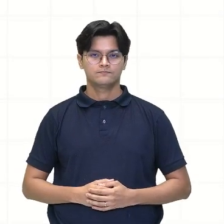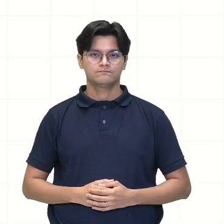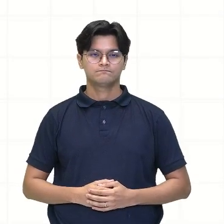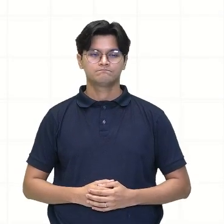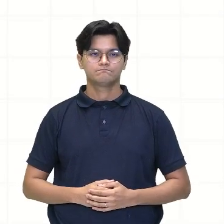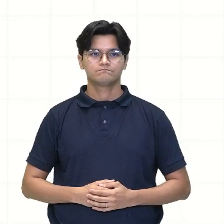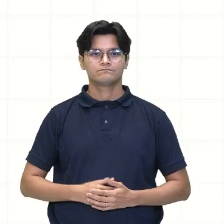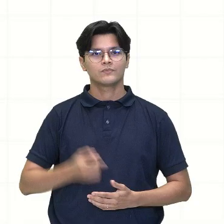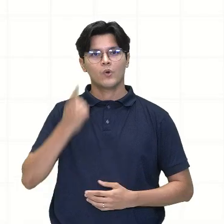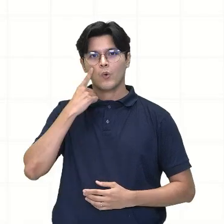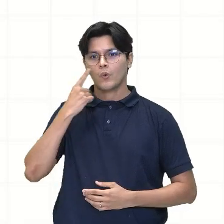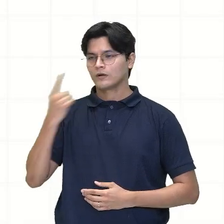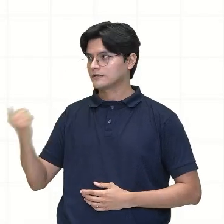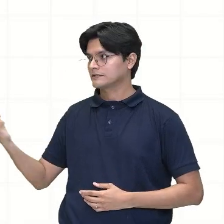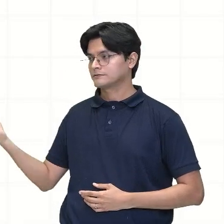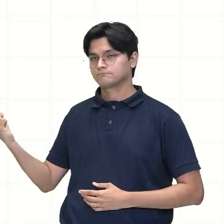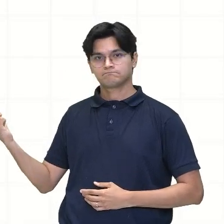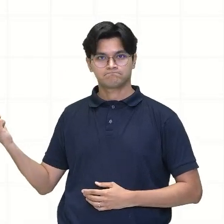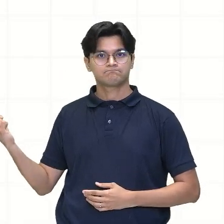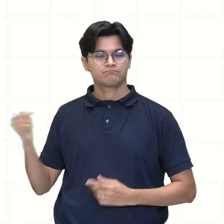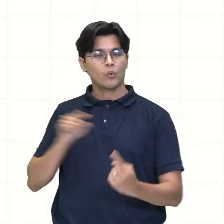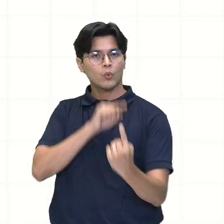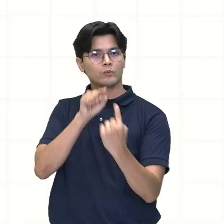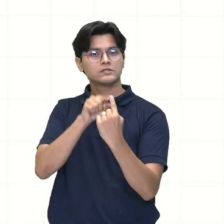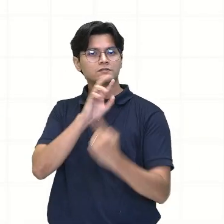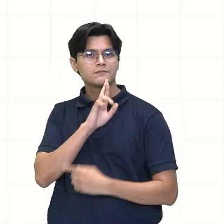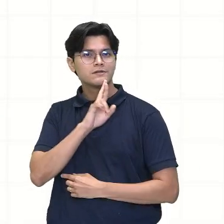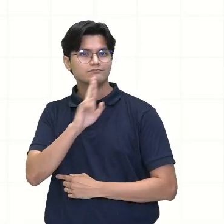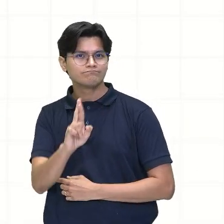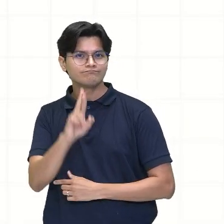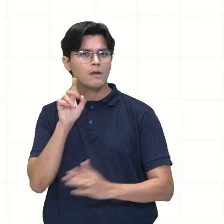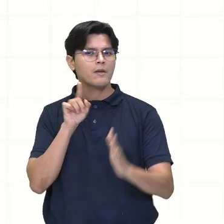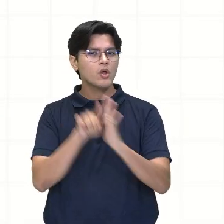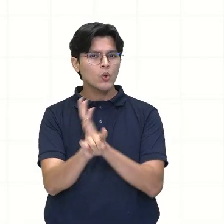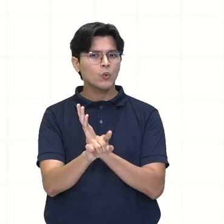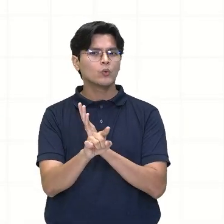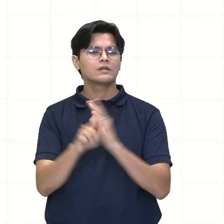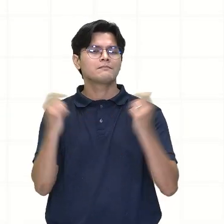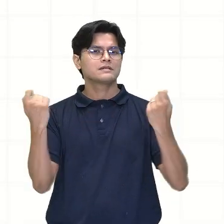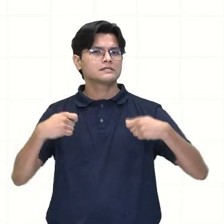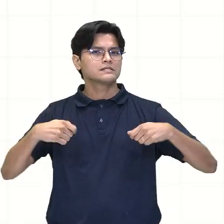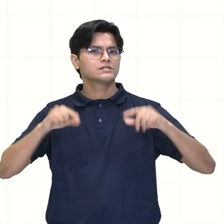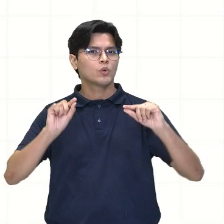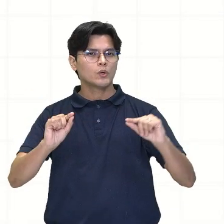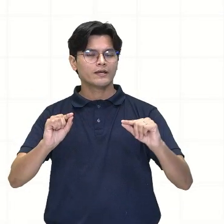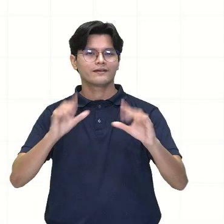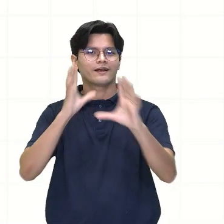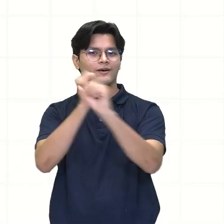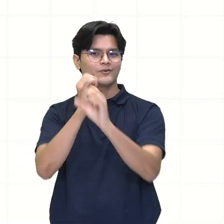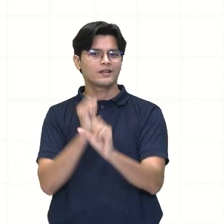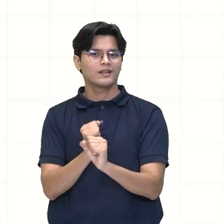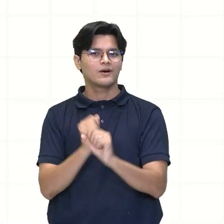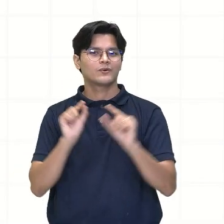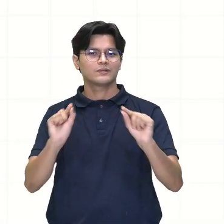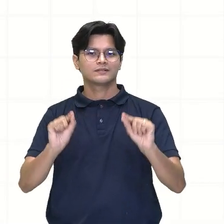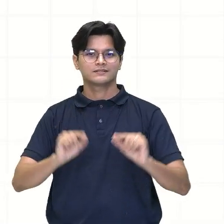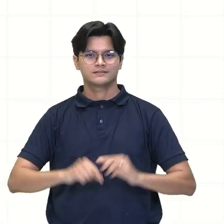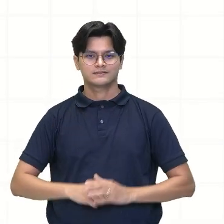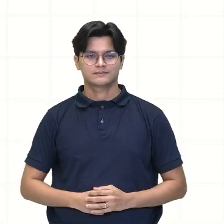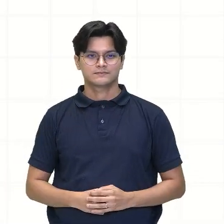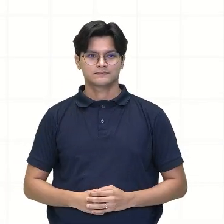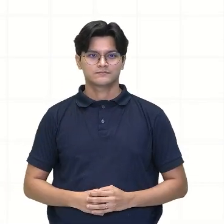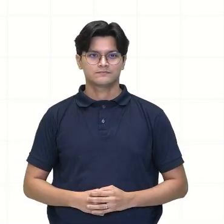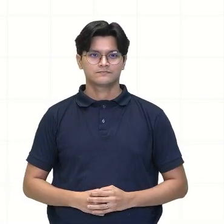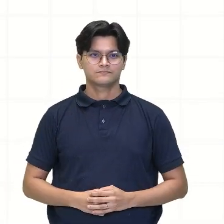Temos aqui, para responder a essa pergunta, precisamos calcular